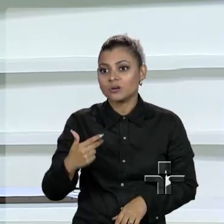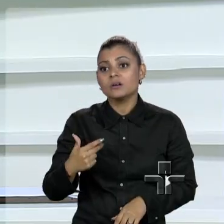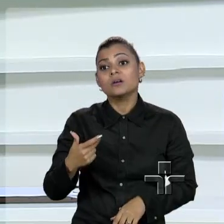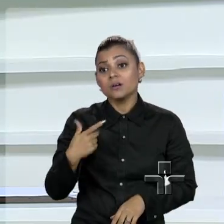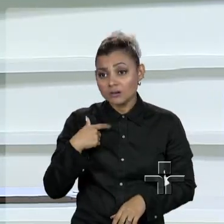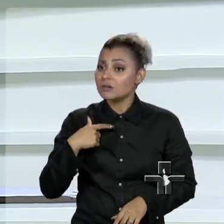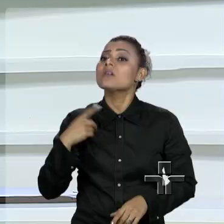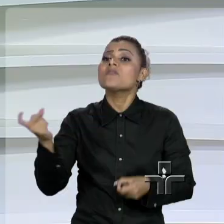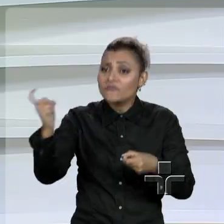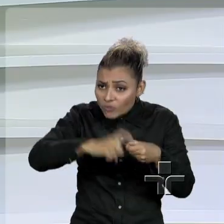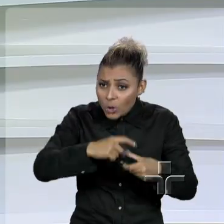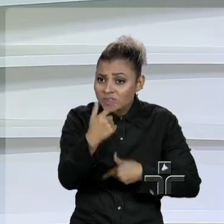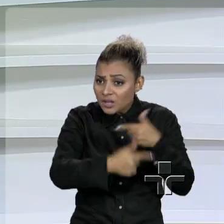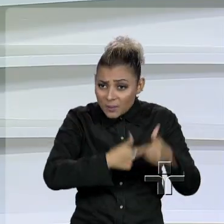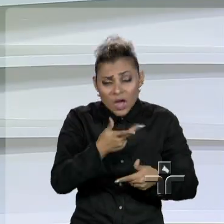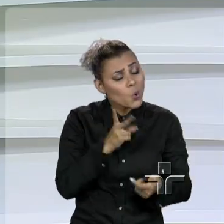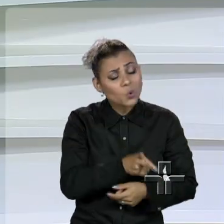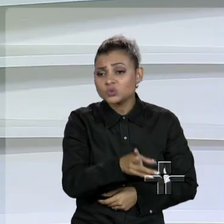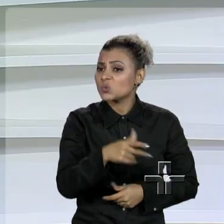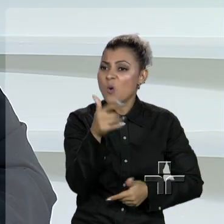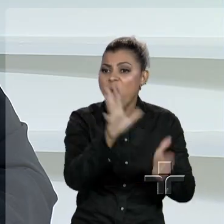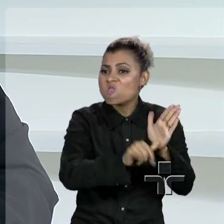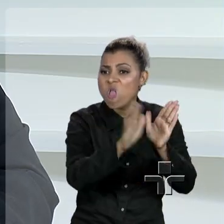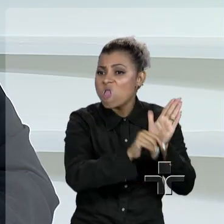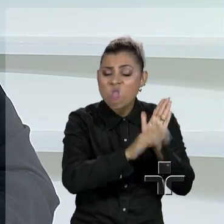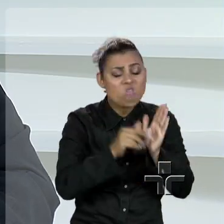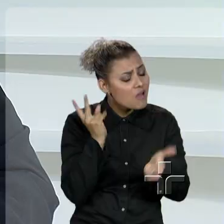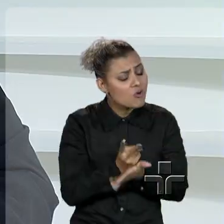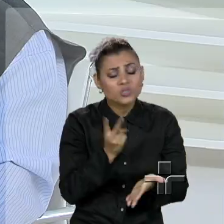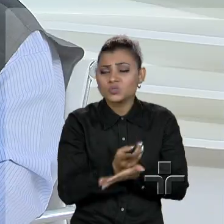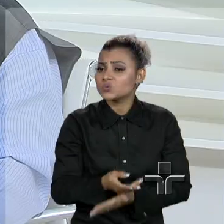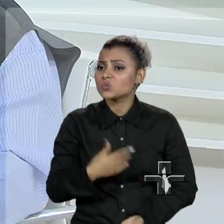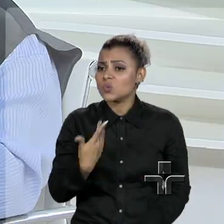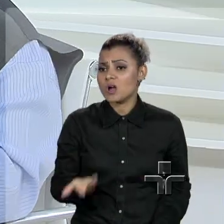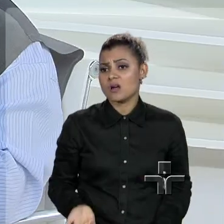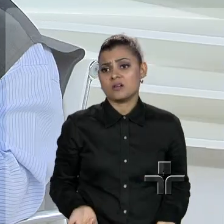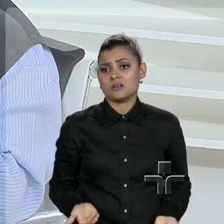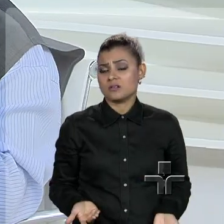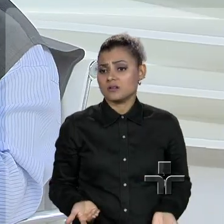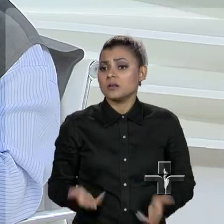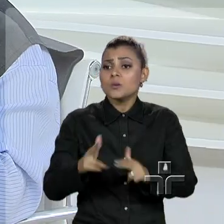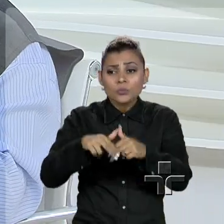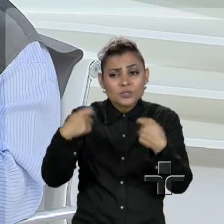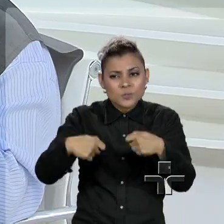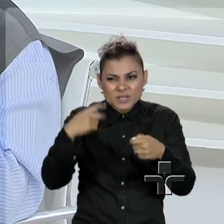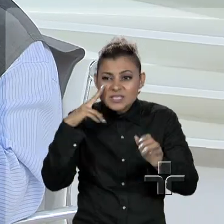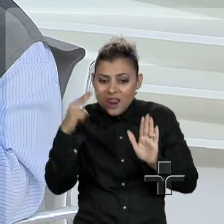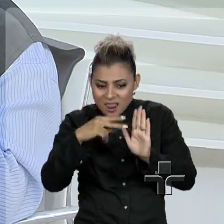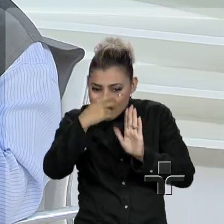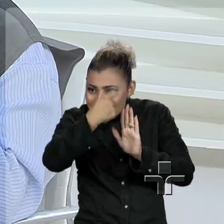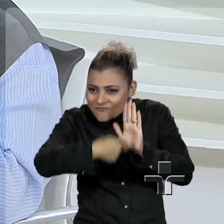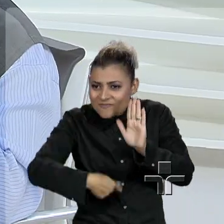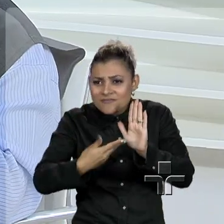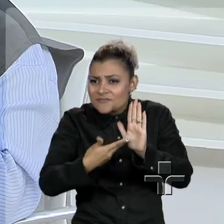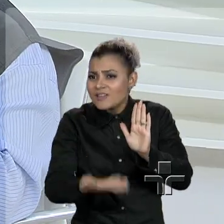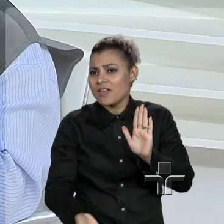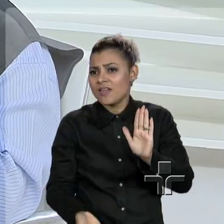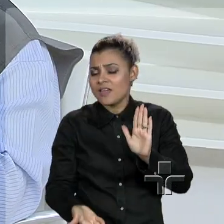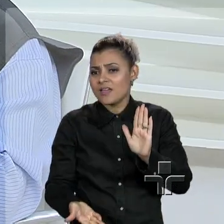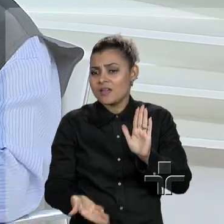que não há razão para imaginar o contrário. Ou seja, é preciso ler o relatório. Então, eles fizeram um